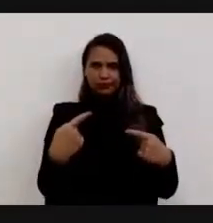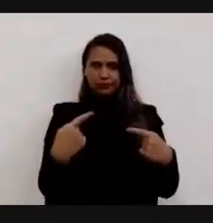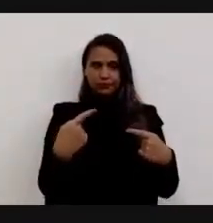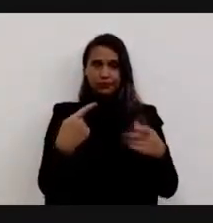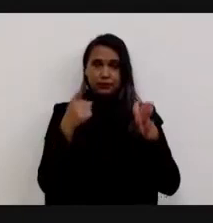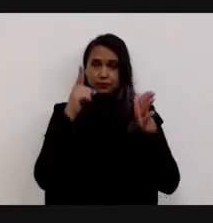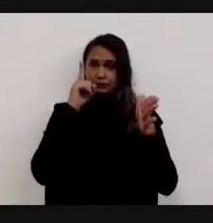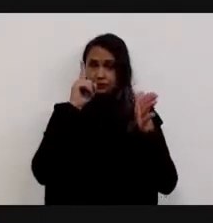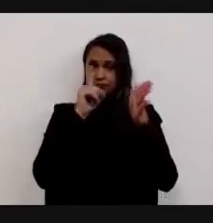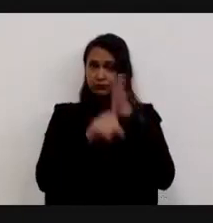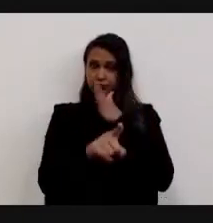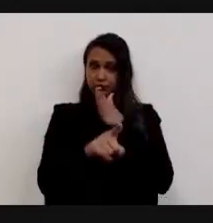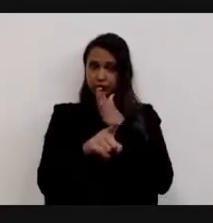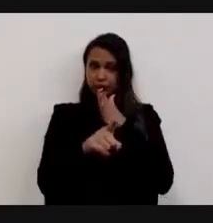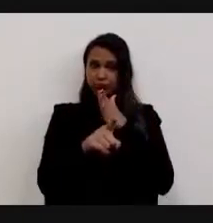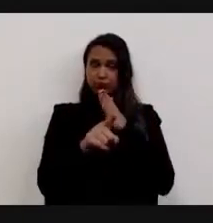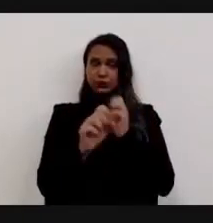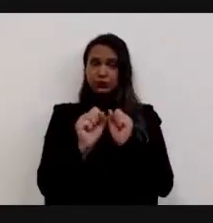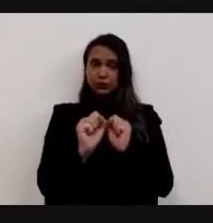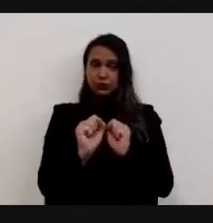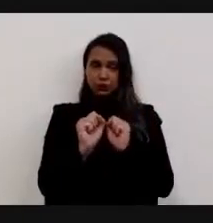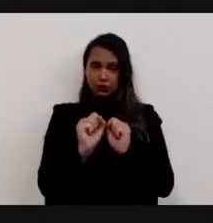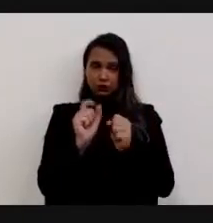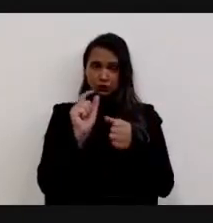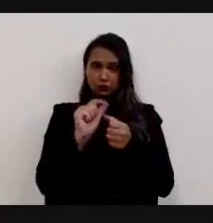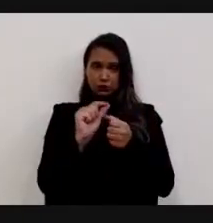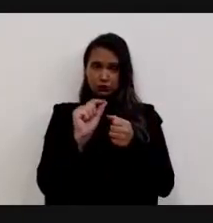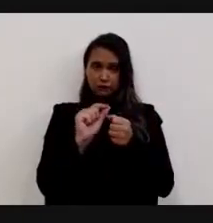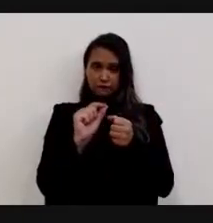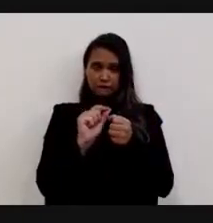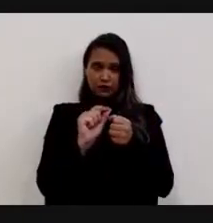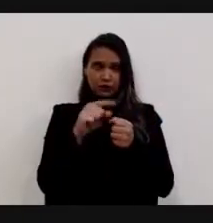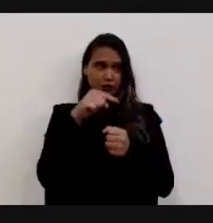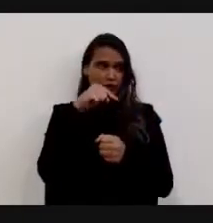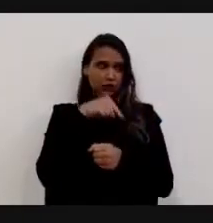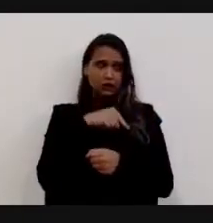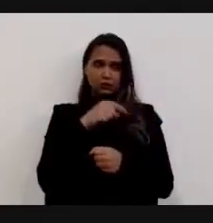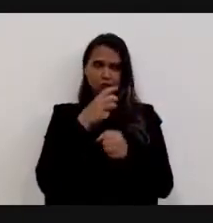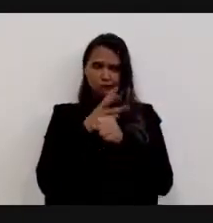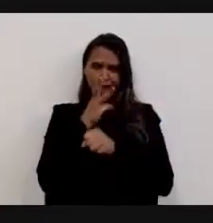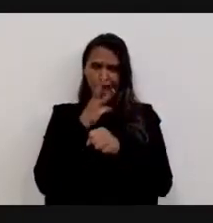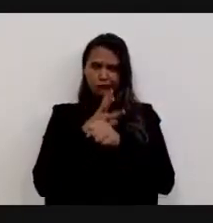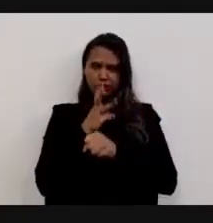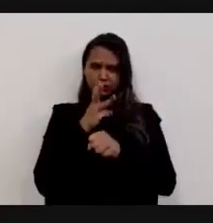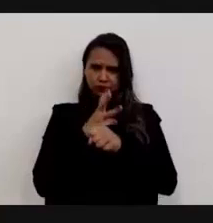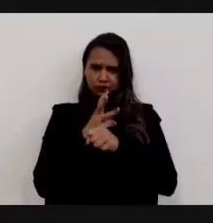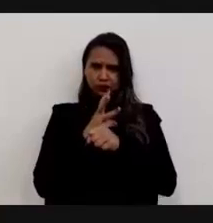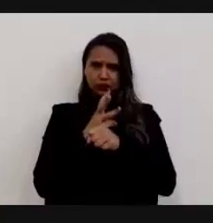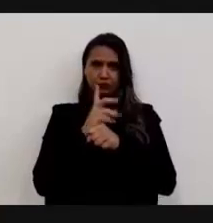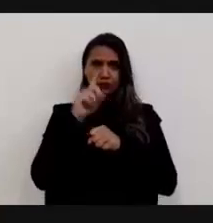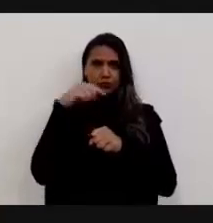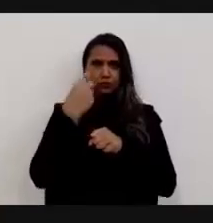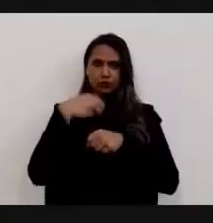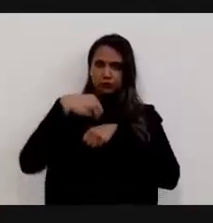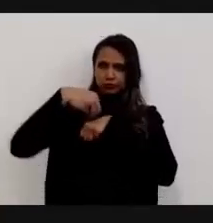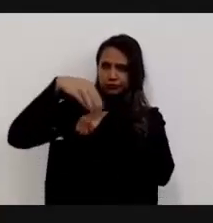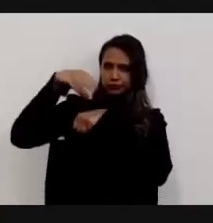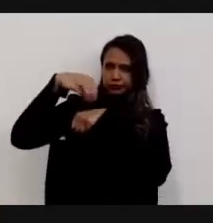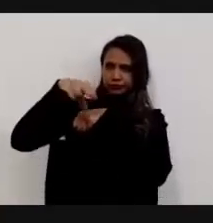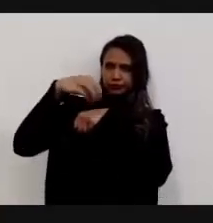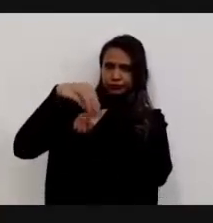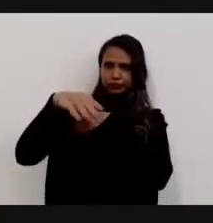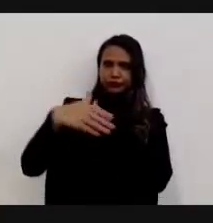As perguntas podem ser feitas pelo WhatsApp e vão chegar aqui para mim e eu repasso as perguntas